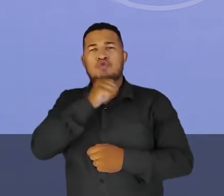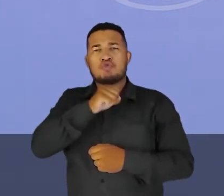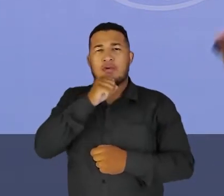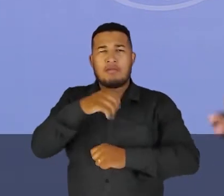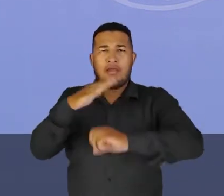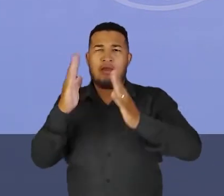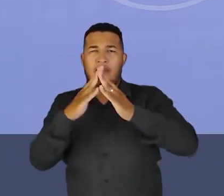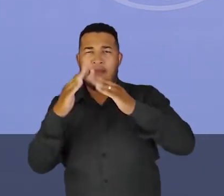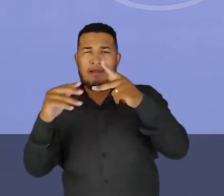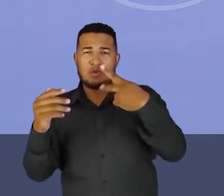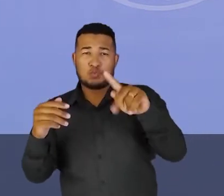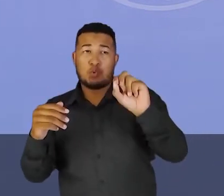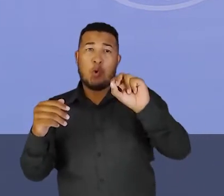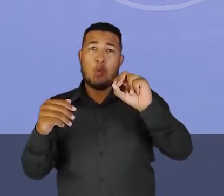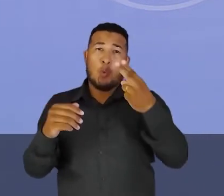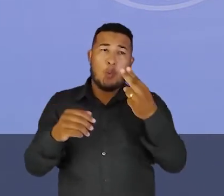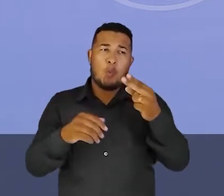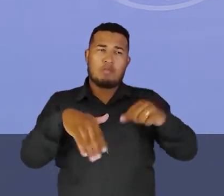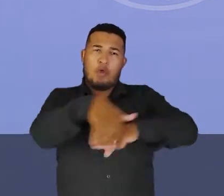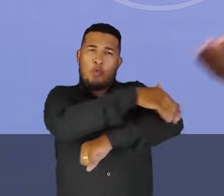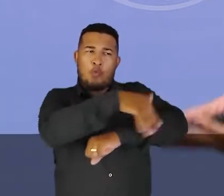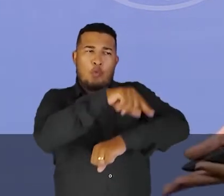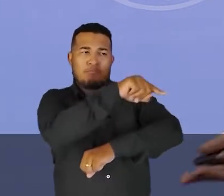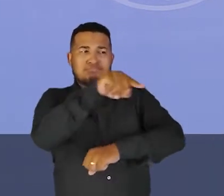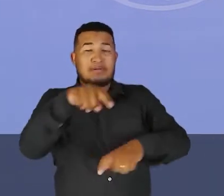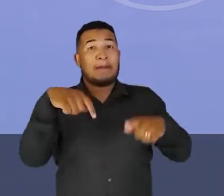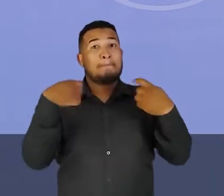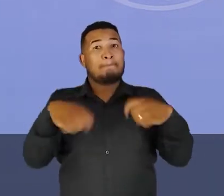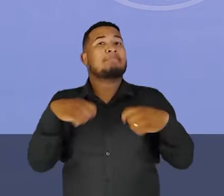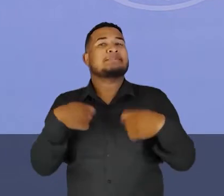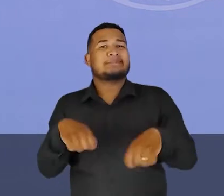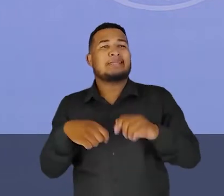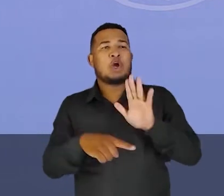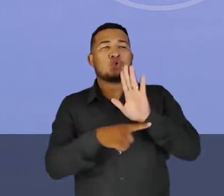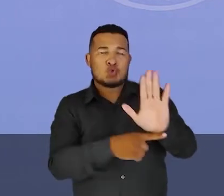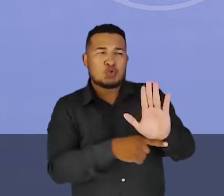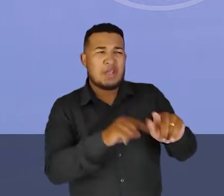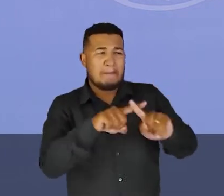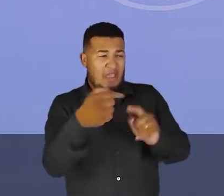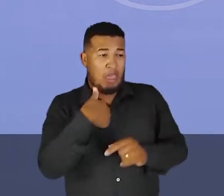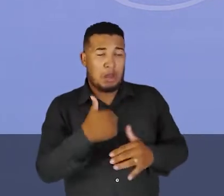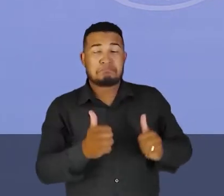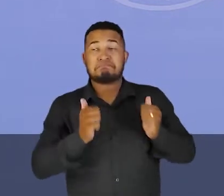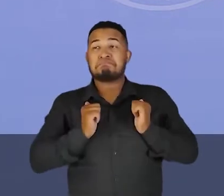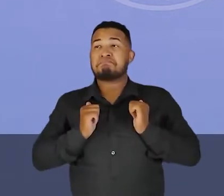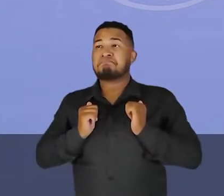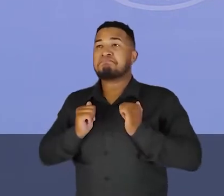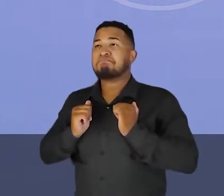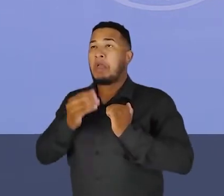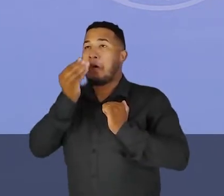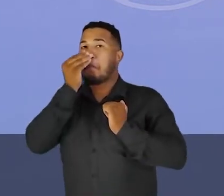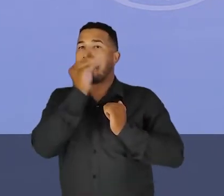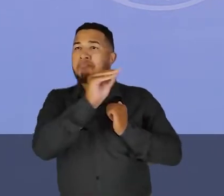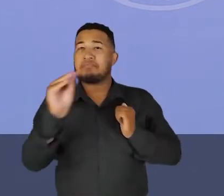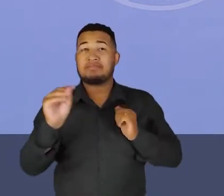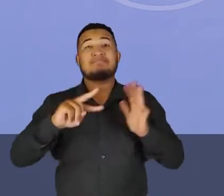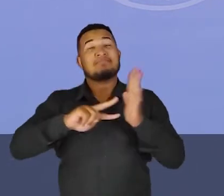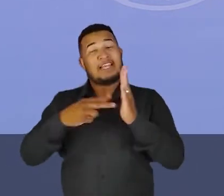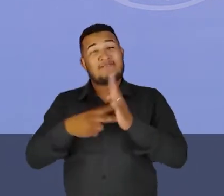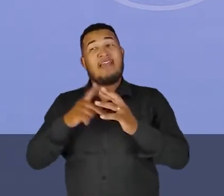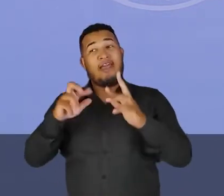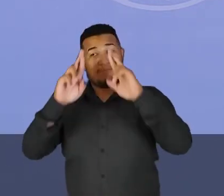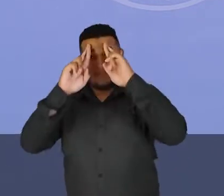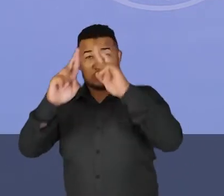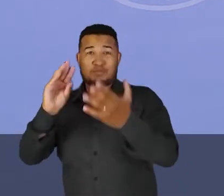rua precisa de ajuda e você simplesmente não ajuda. Então, é um desrespeito, é